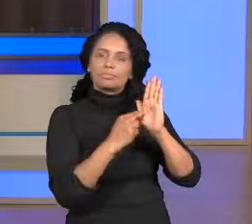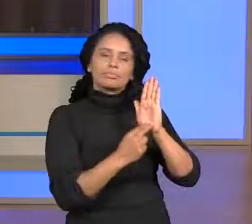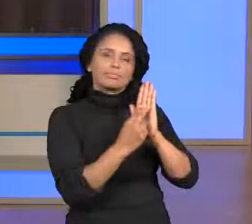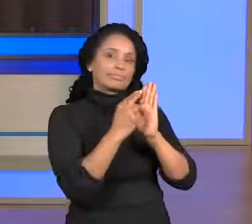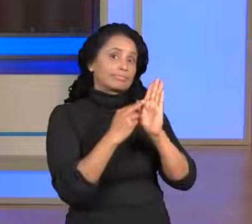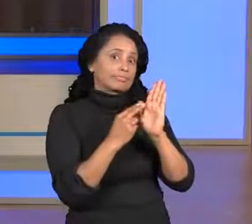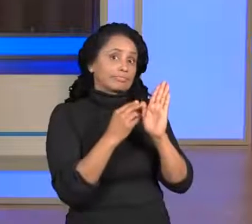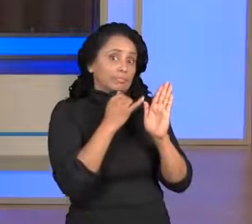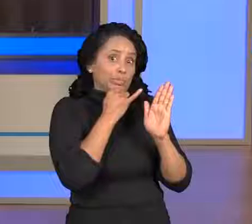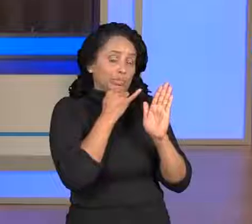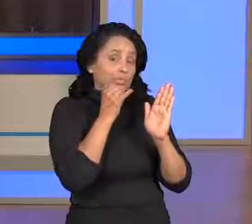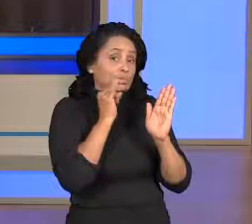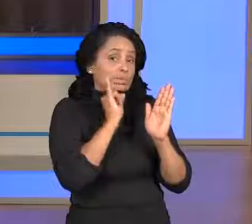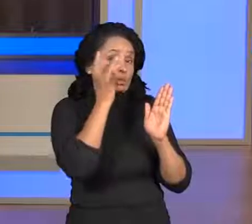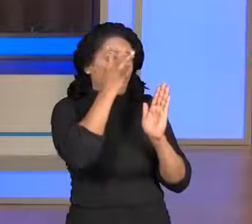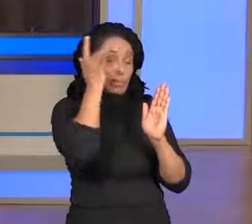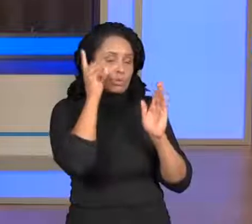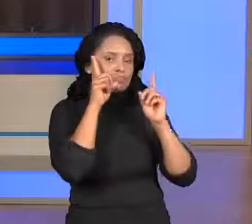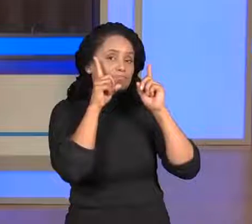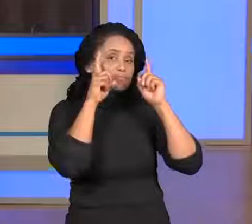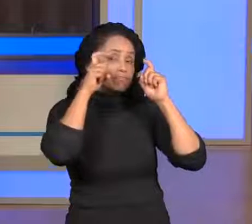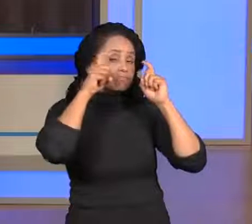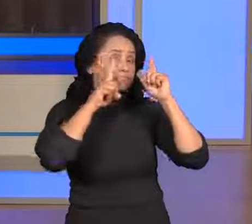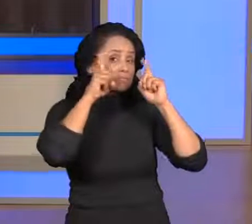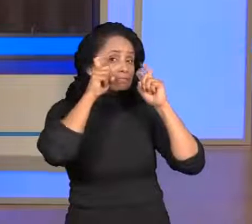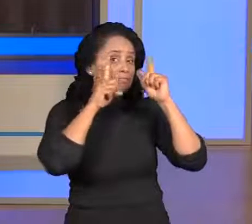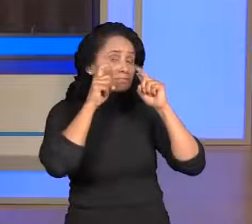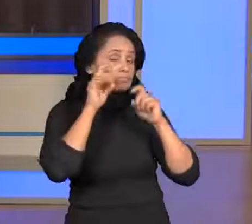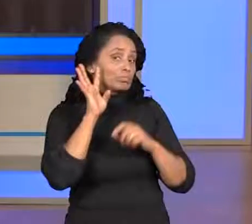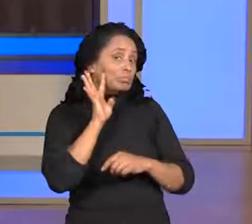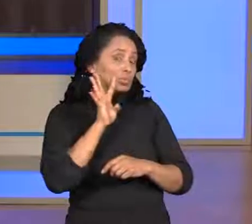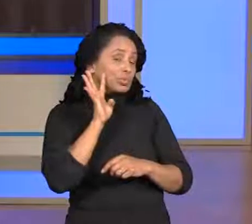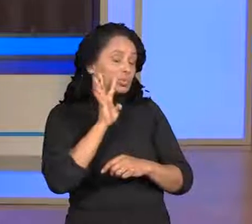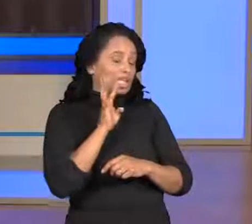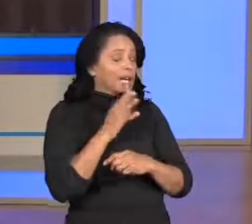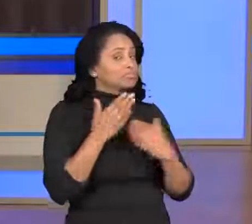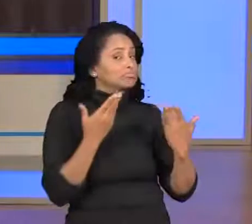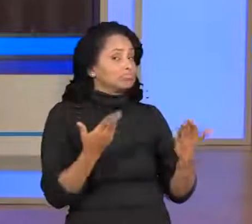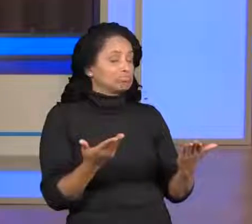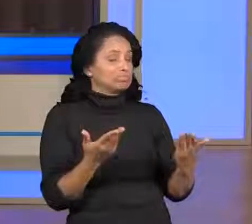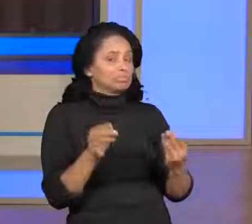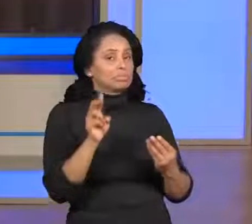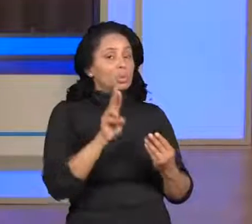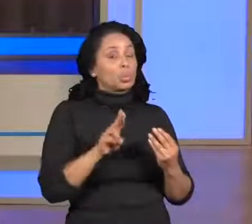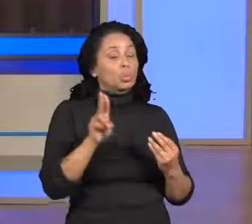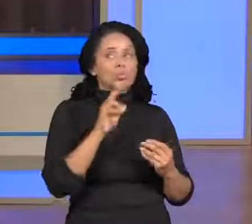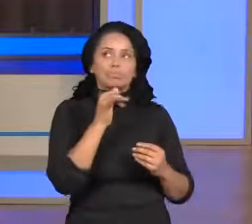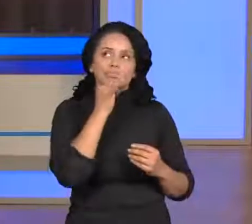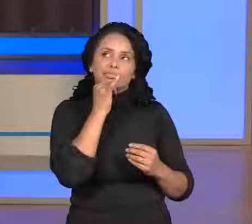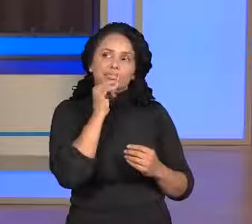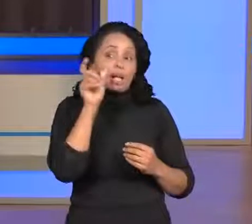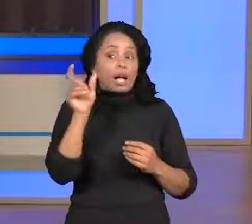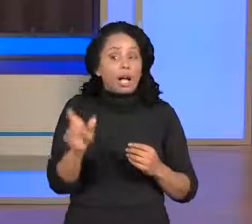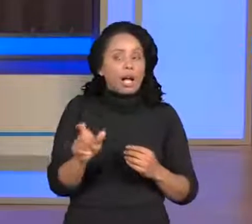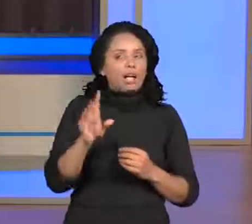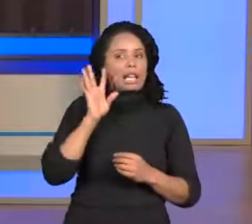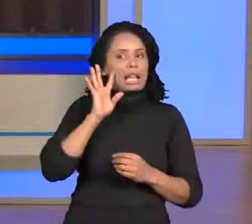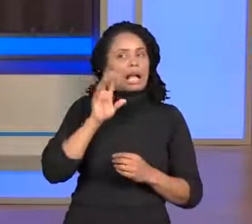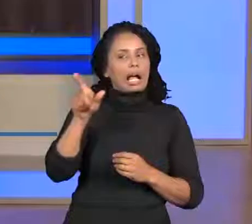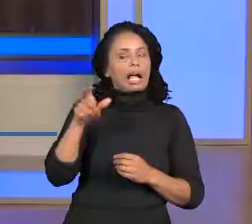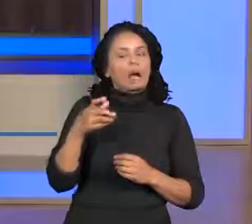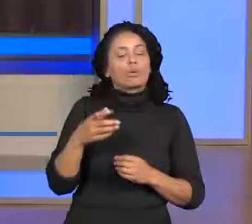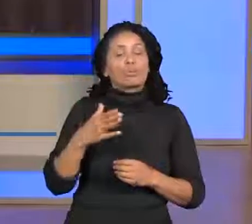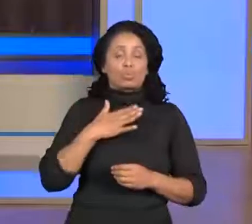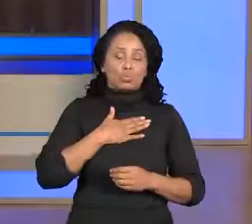legal, por exemplo. Então eu vou fazer como se fosse a pessoa, mas usando estrela, usando luzes. Ali